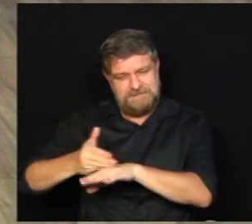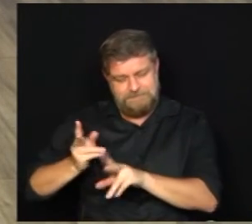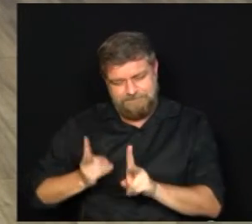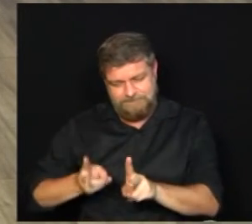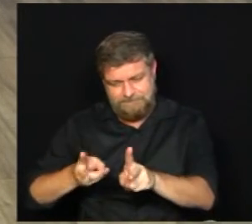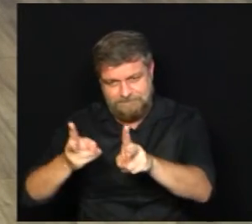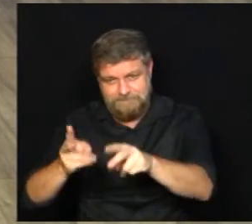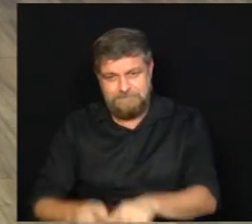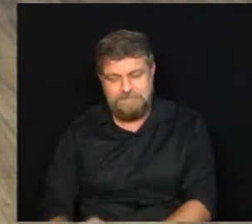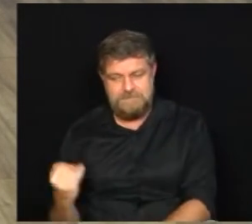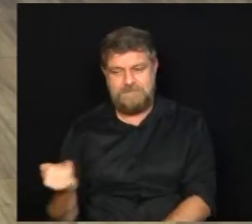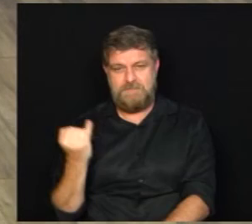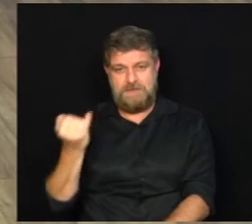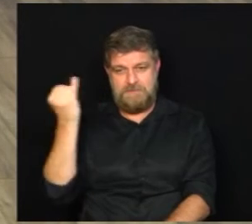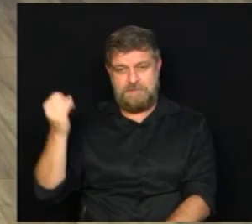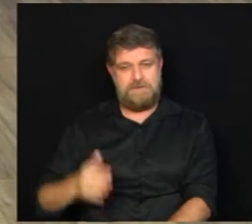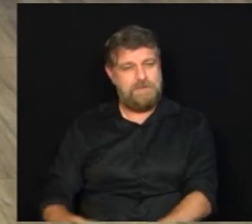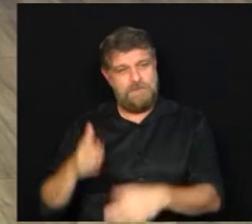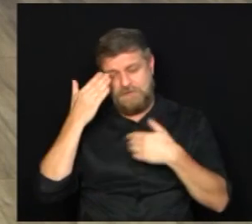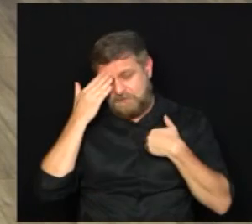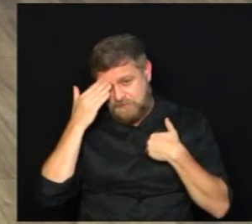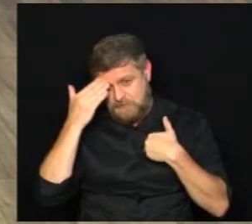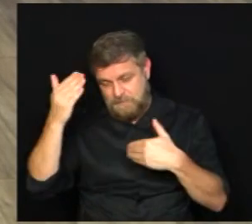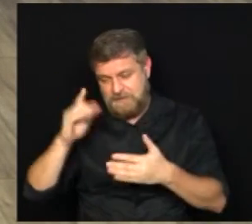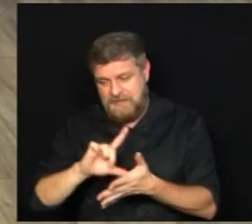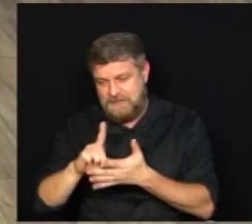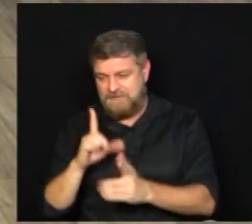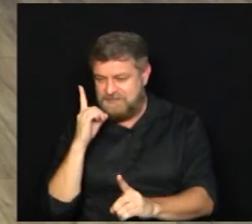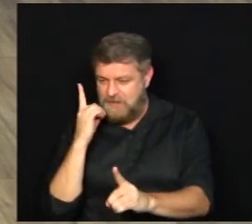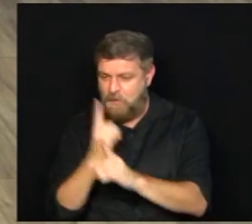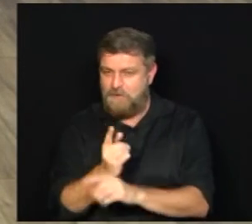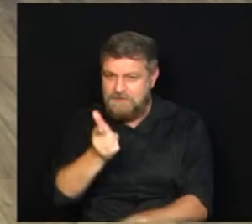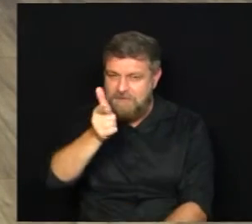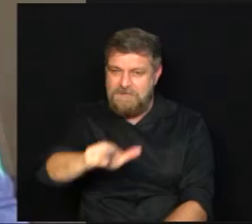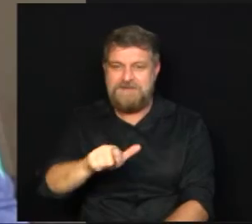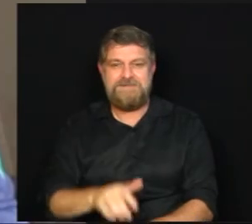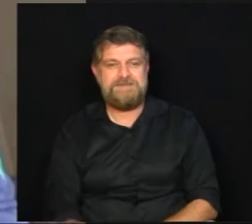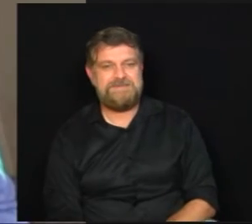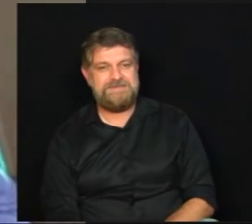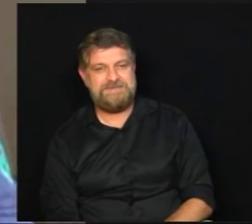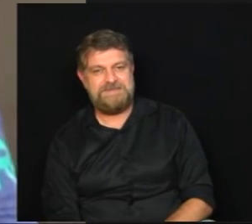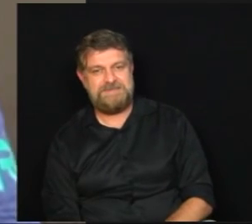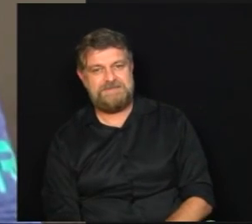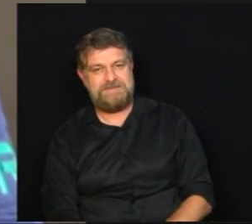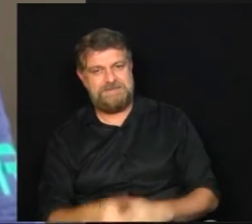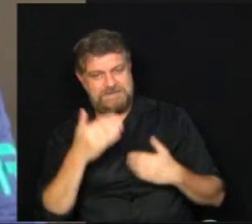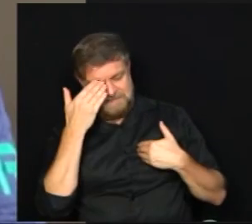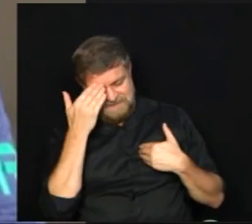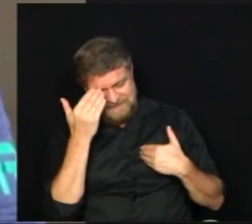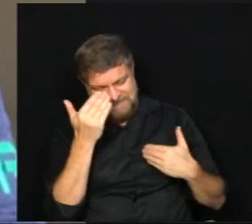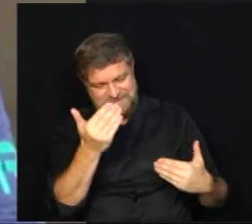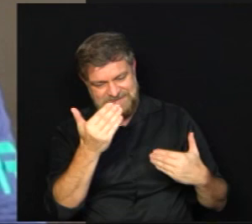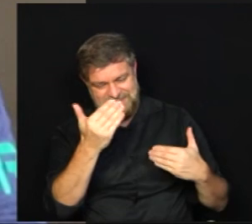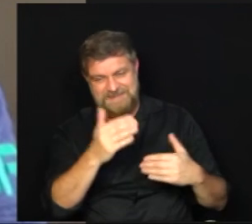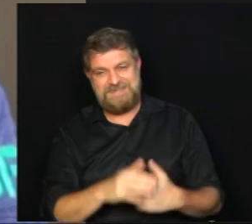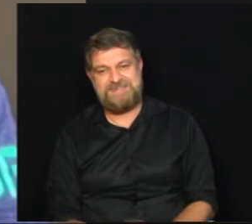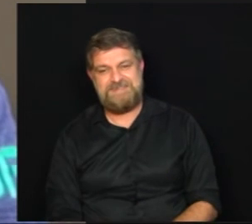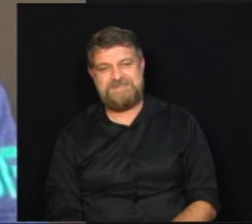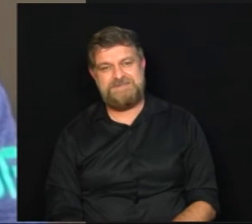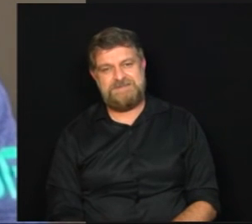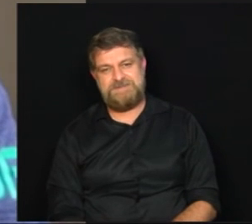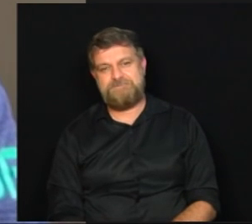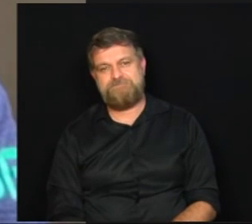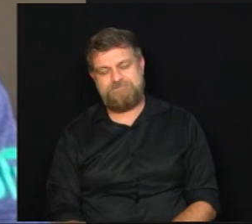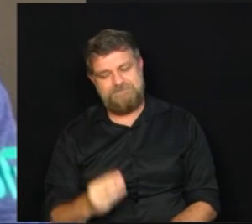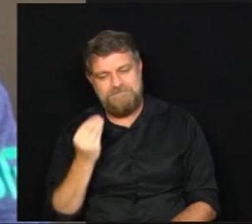que é algo muito importante. Então, muito obrigado e até uma próxima oportunidade. Eu que agradeço e muito obrigada